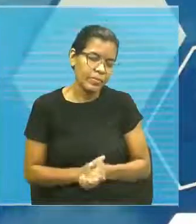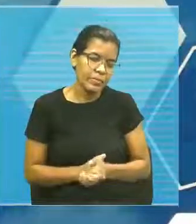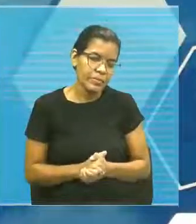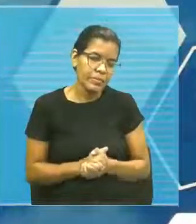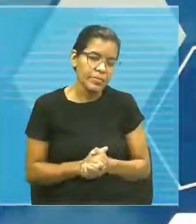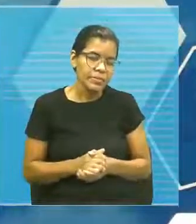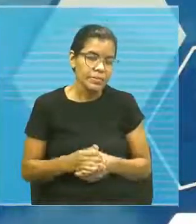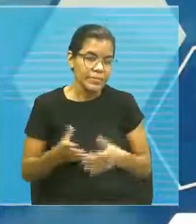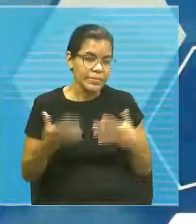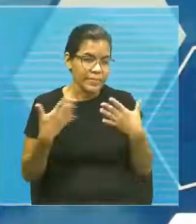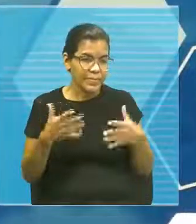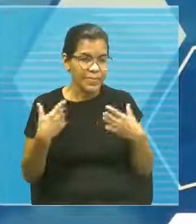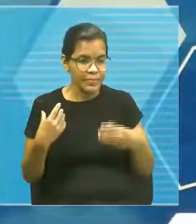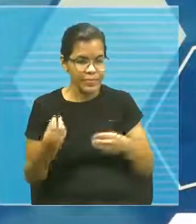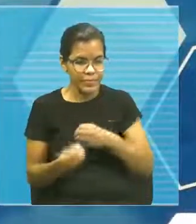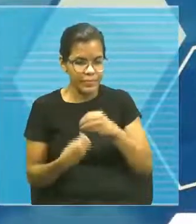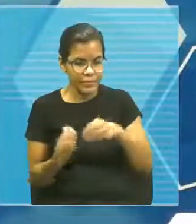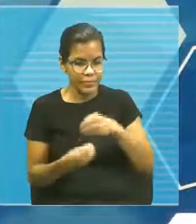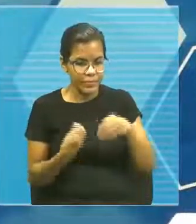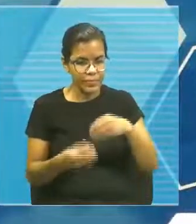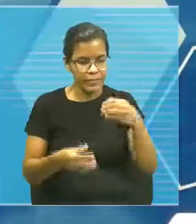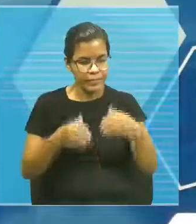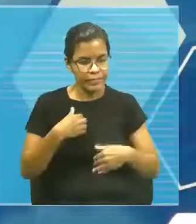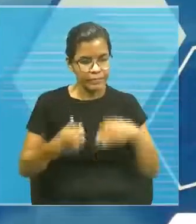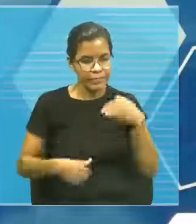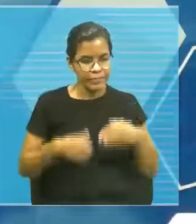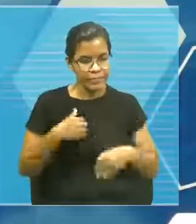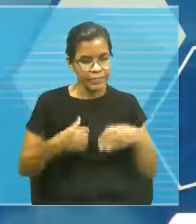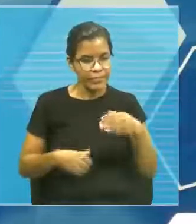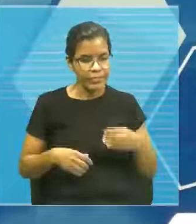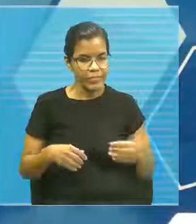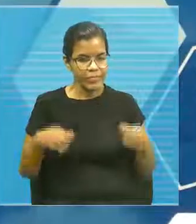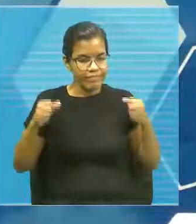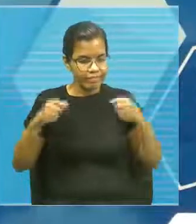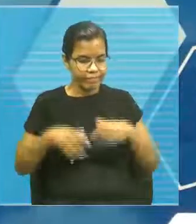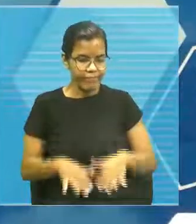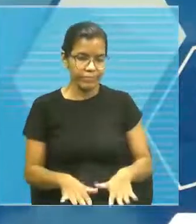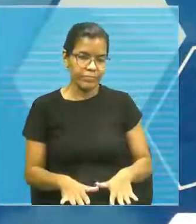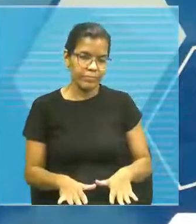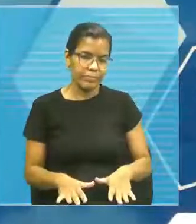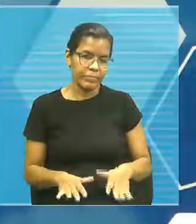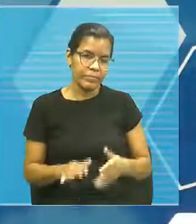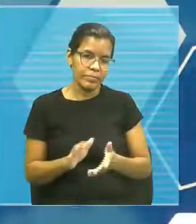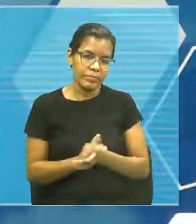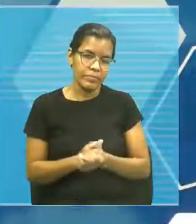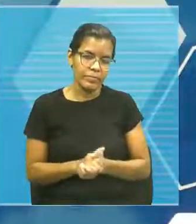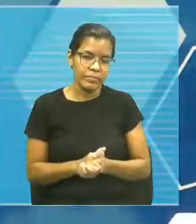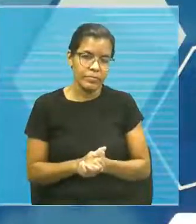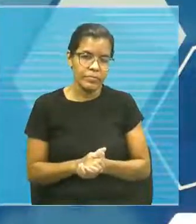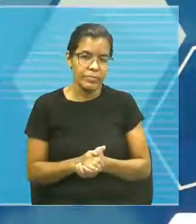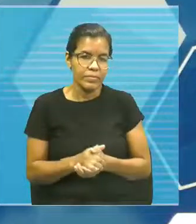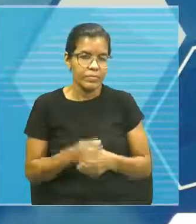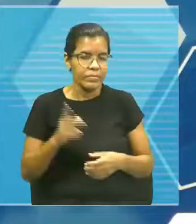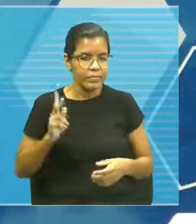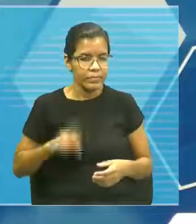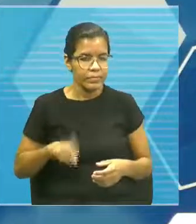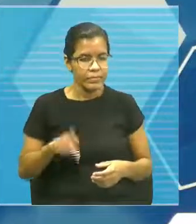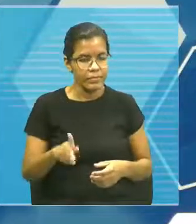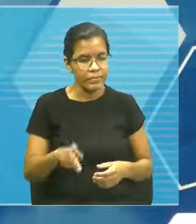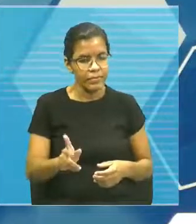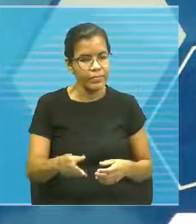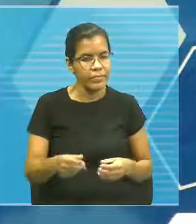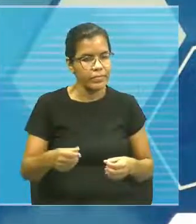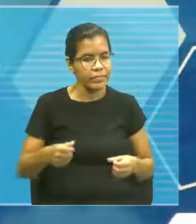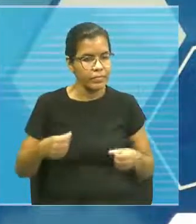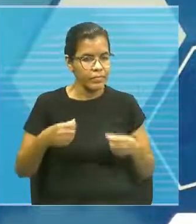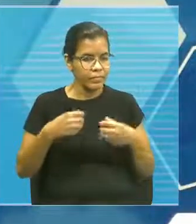o calor troca dos corpos de maneira natural. Tá? Sempre fluindo do